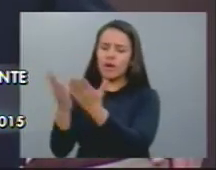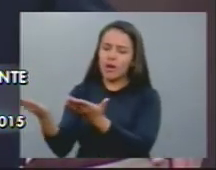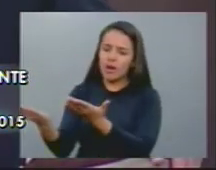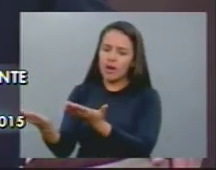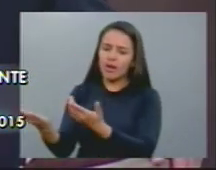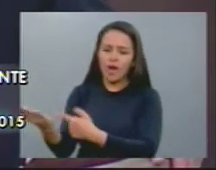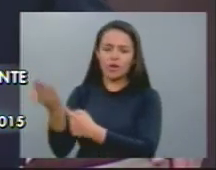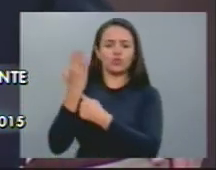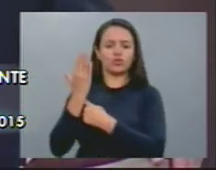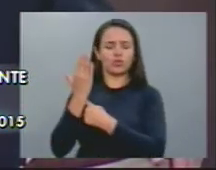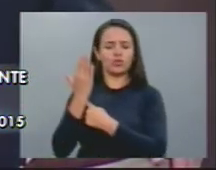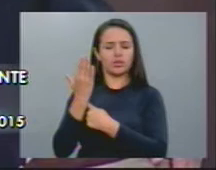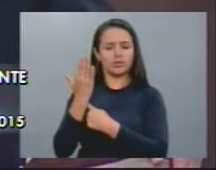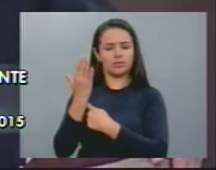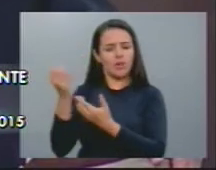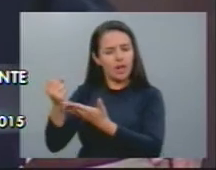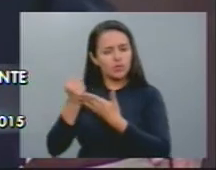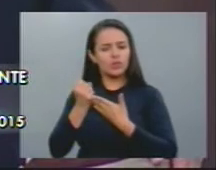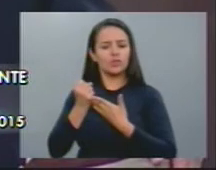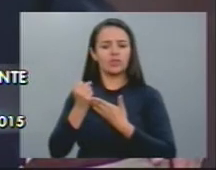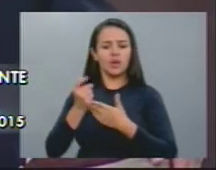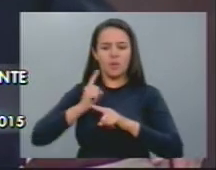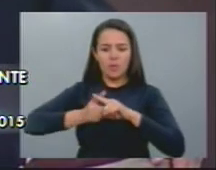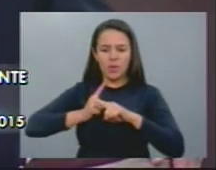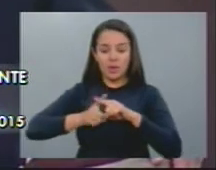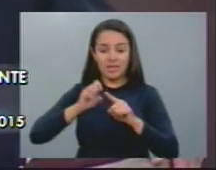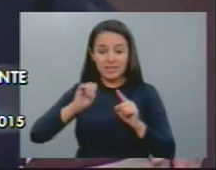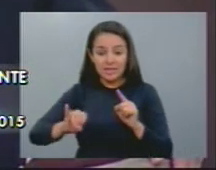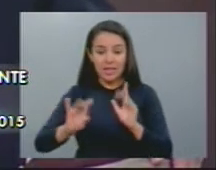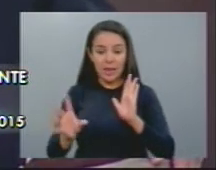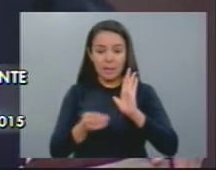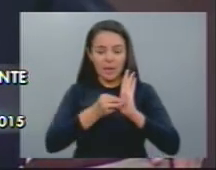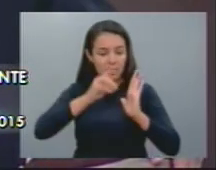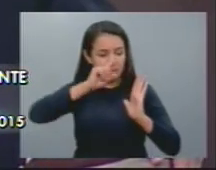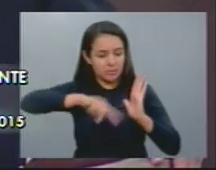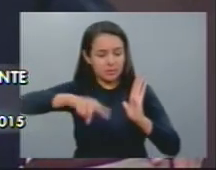não serei eu a ser derrotado, não vai ser o parlamentar ou